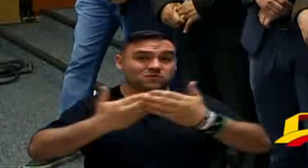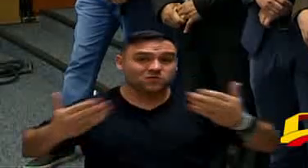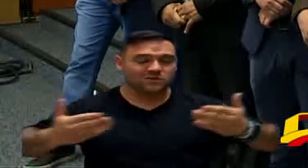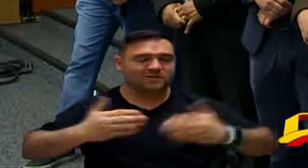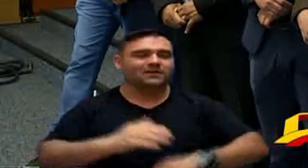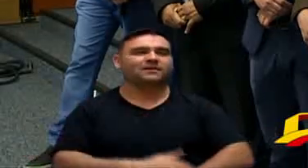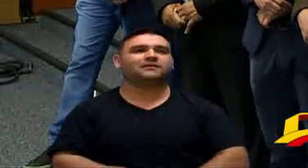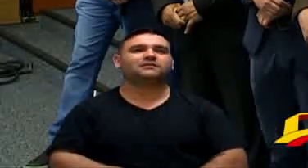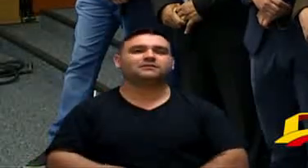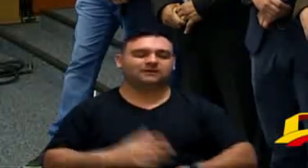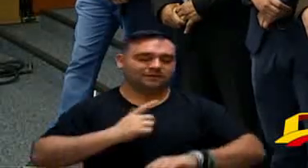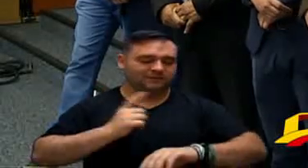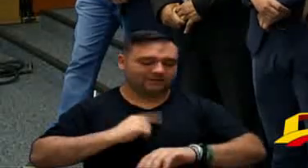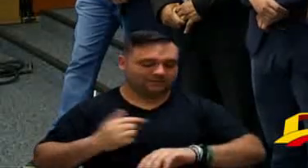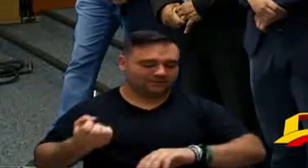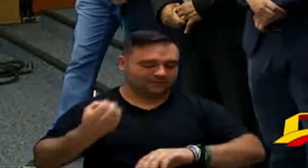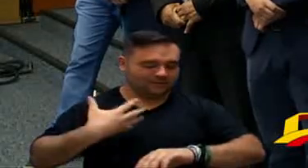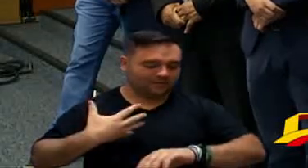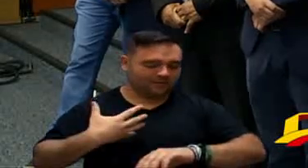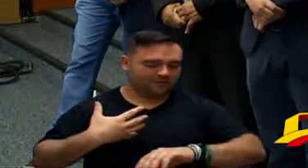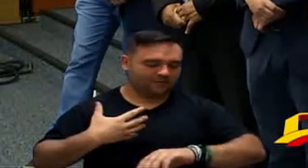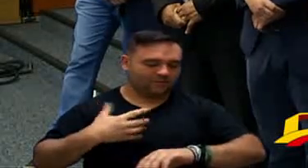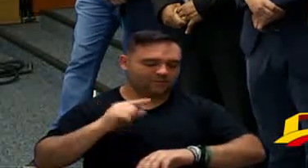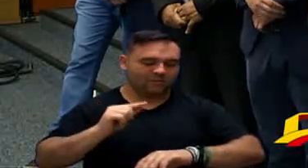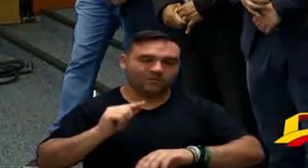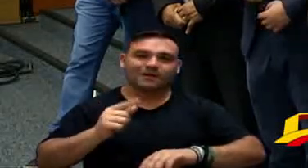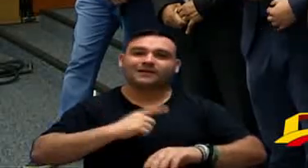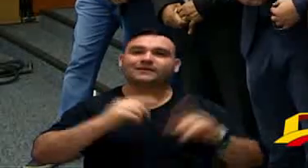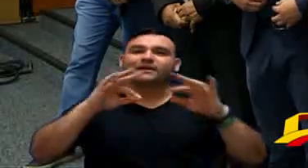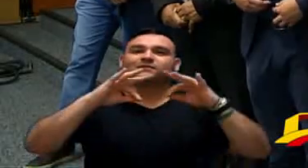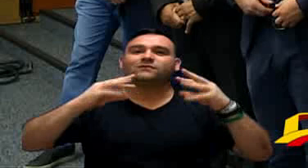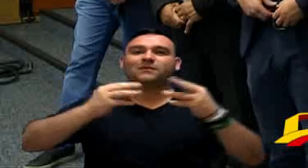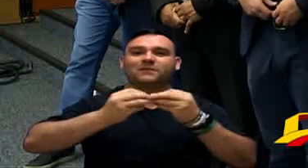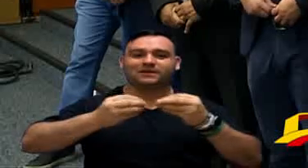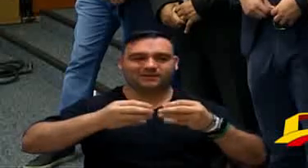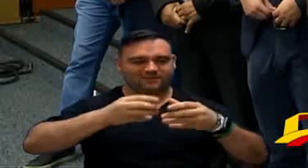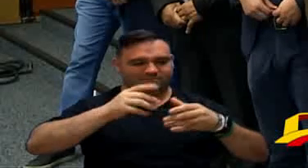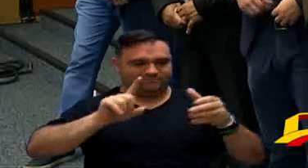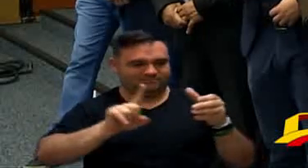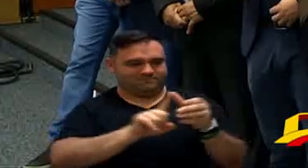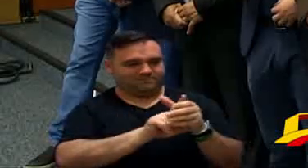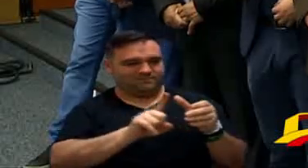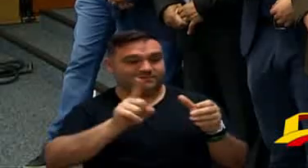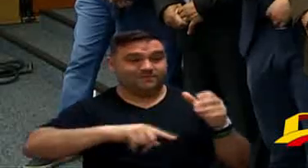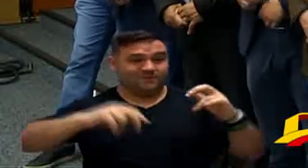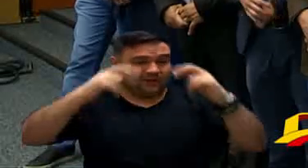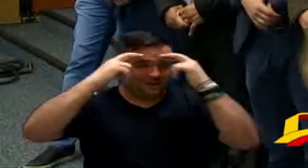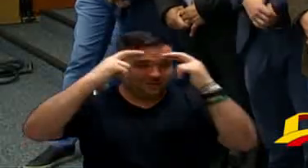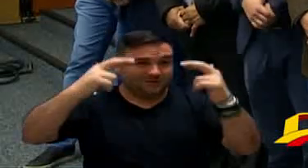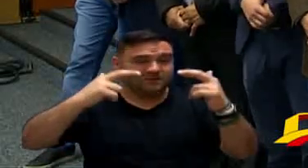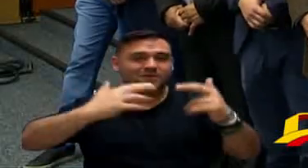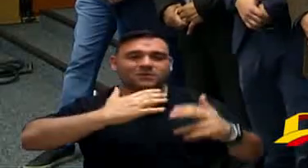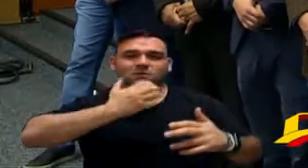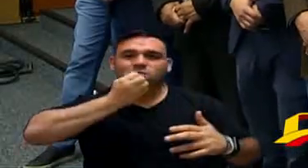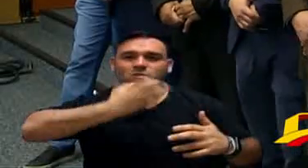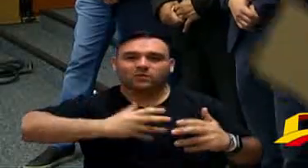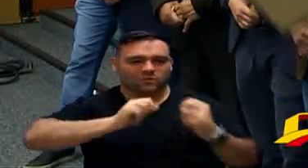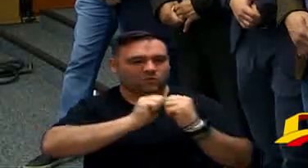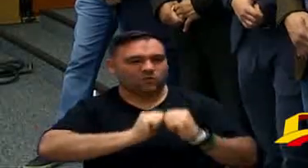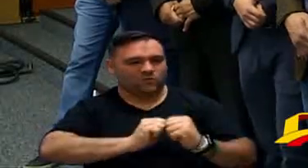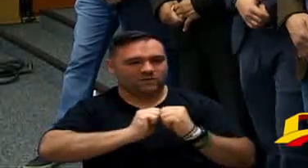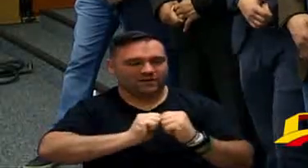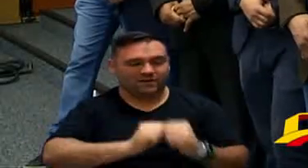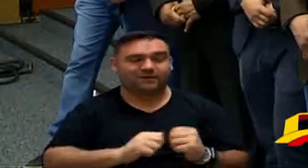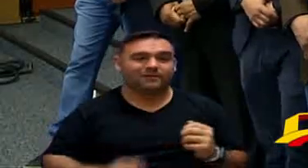terem proporcionado para mim um ambiente familiar um ambiente respeitoso um ambiente gostoso de se conviver